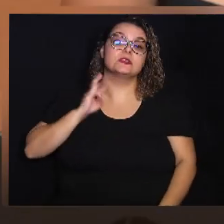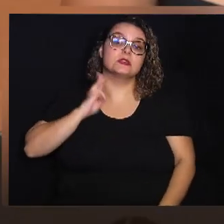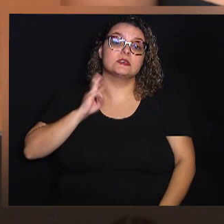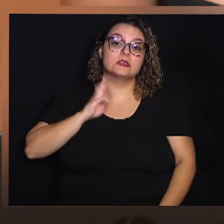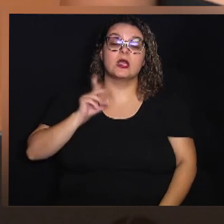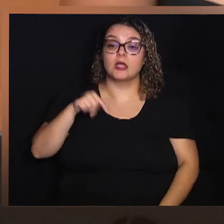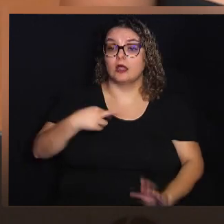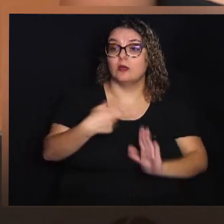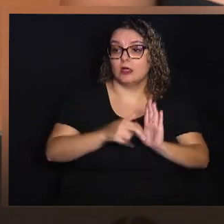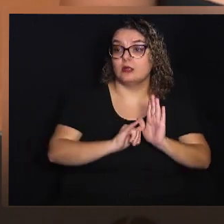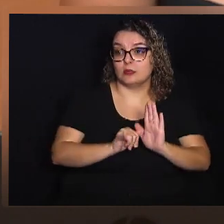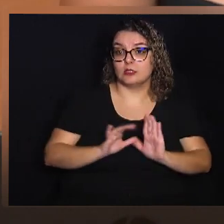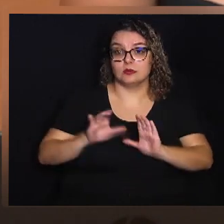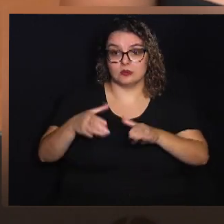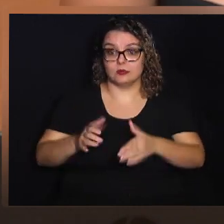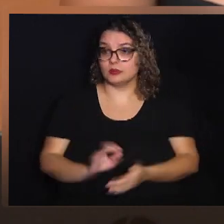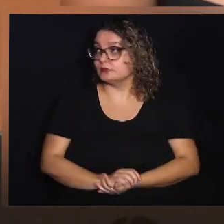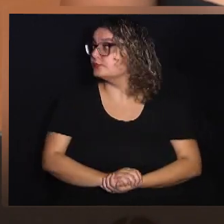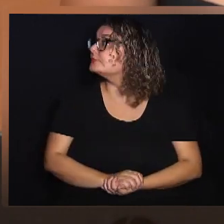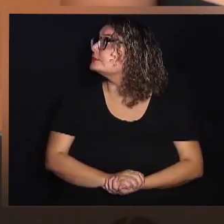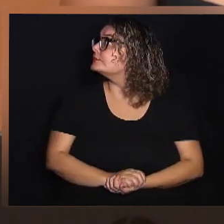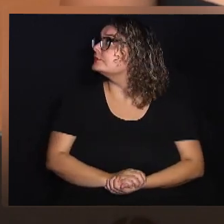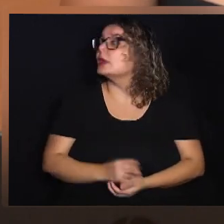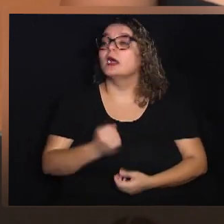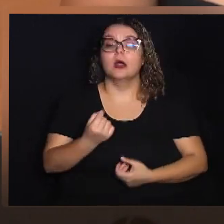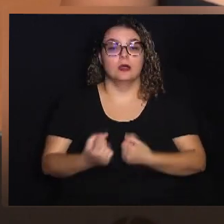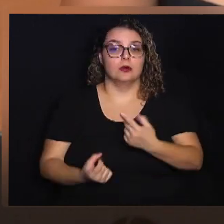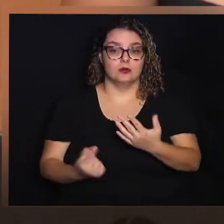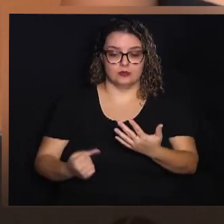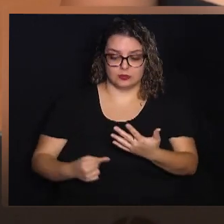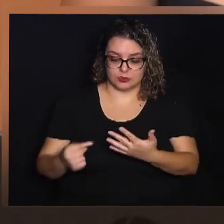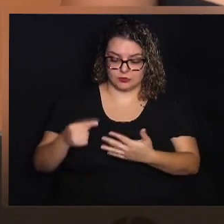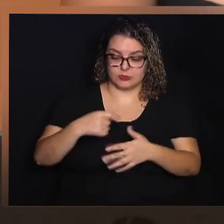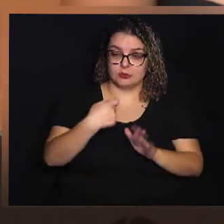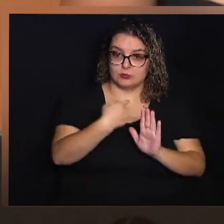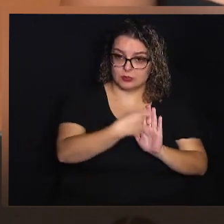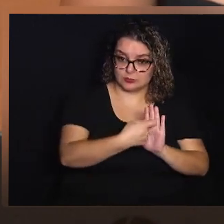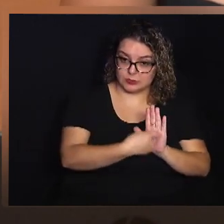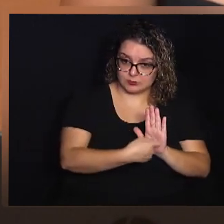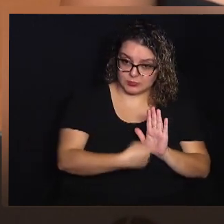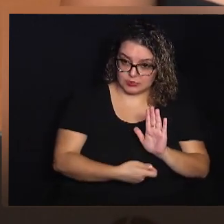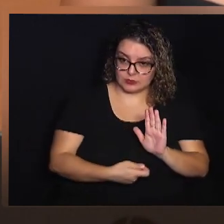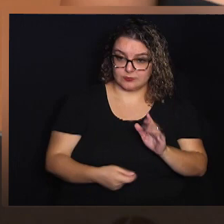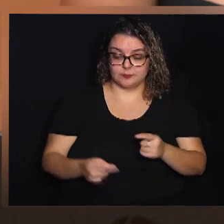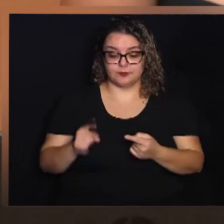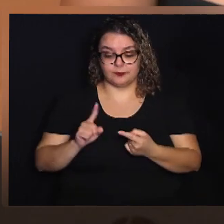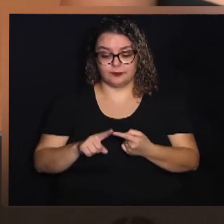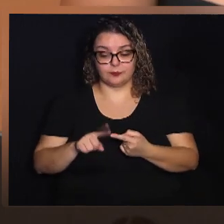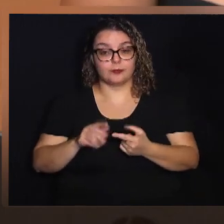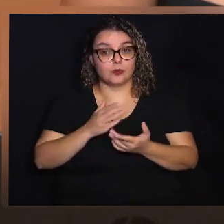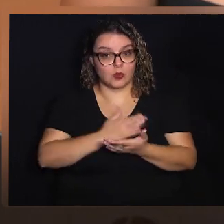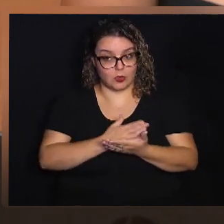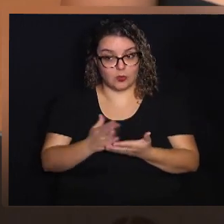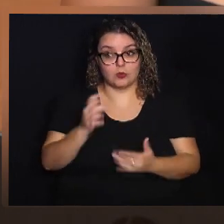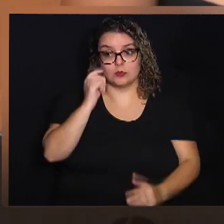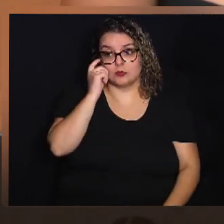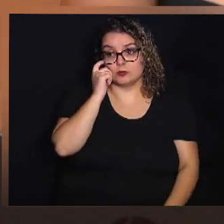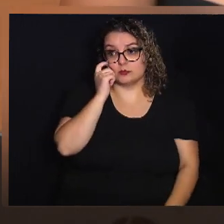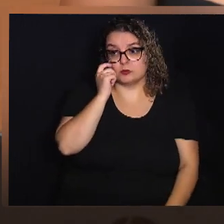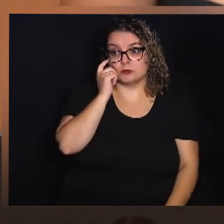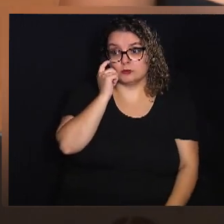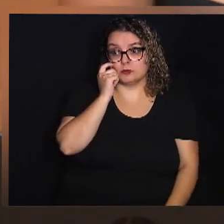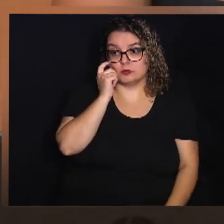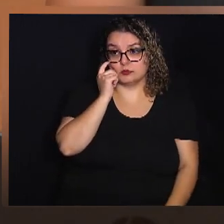vereador Cecílio Santos que é inclusive o relator da comissão colocamos alguns itens aqui um deles iniciando